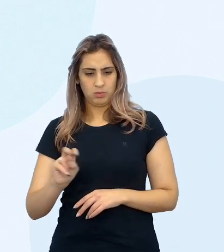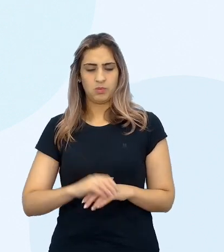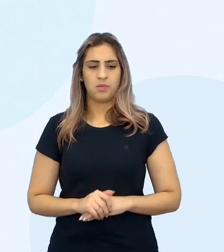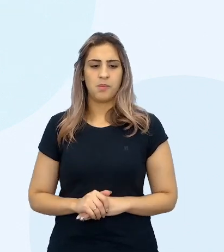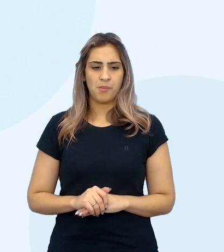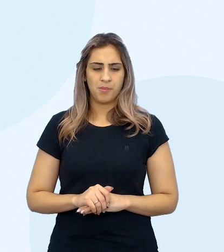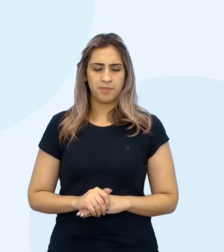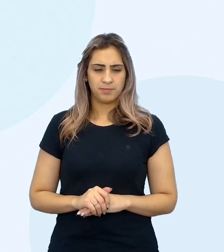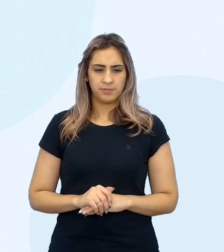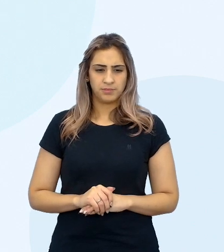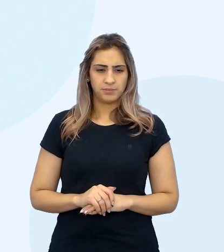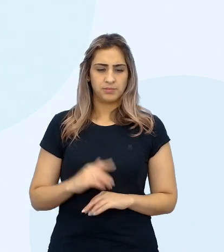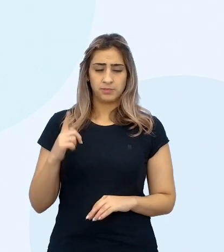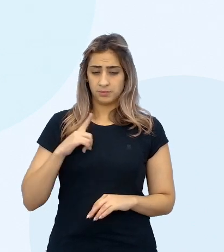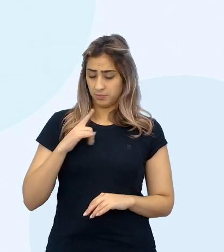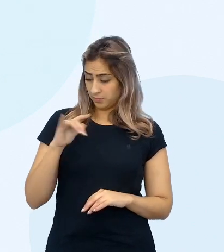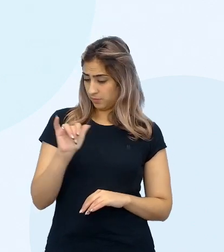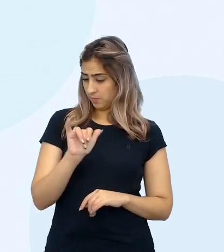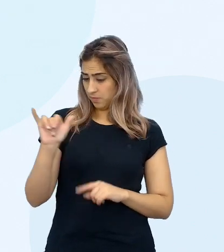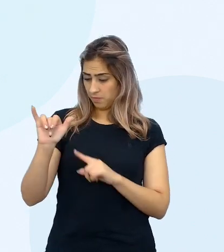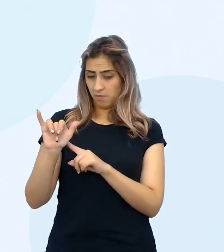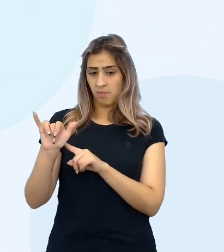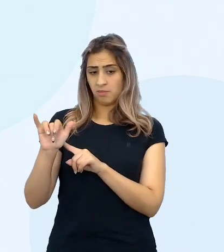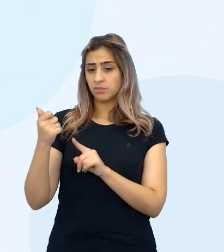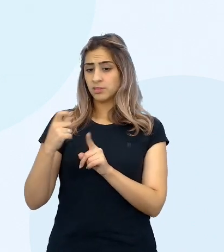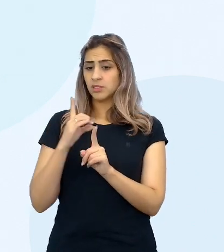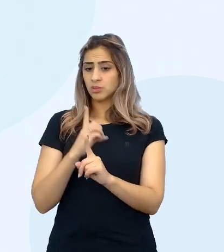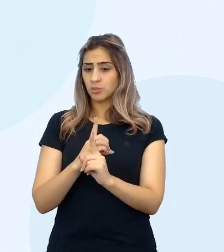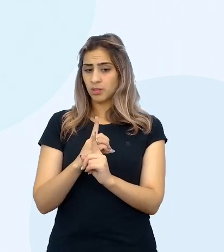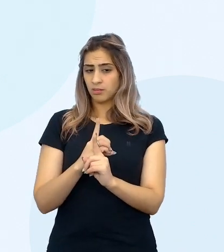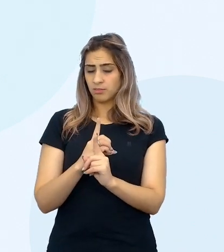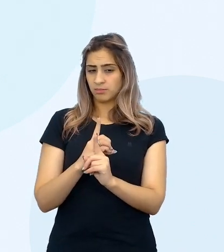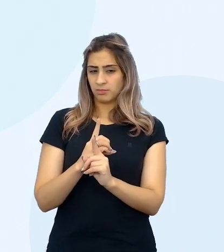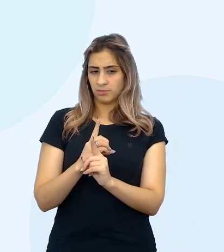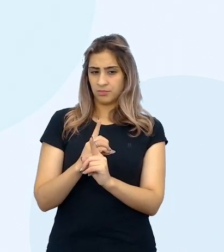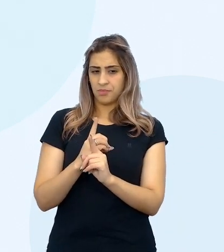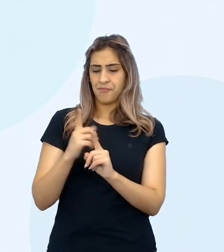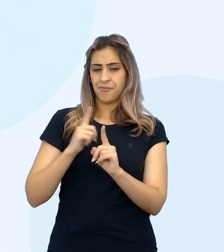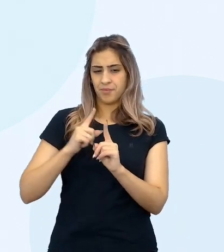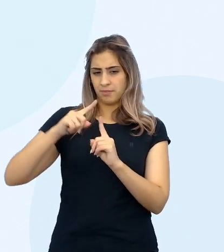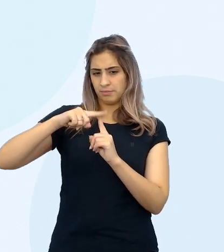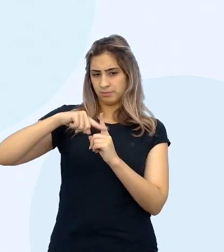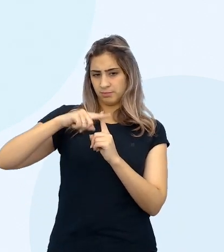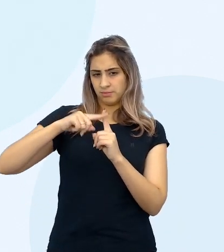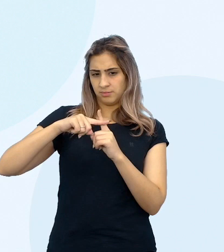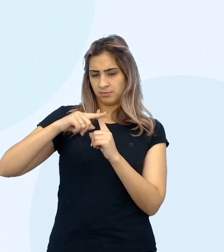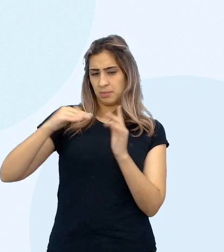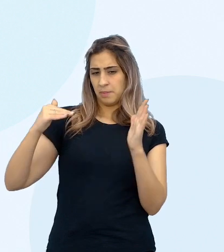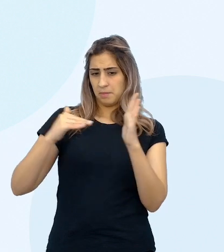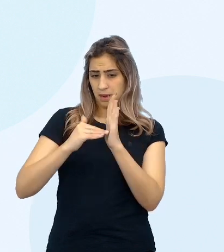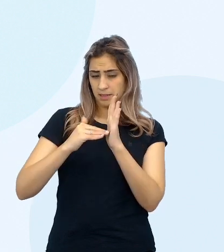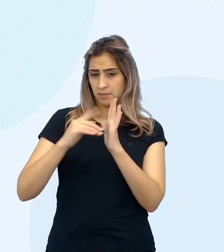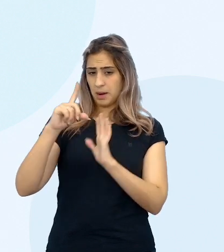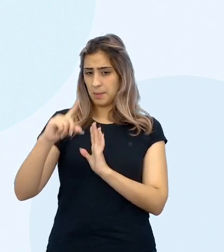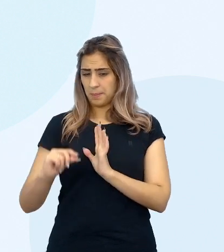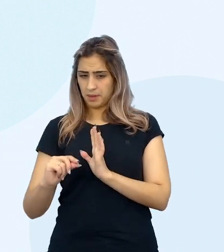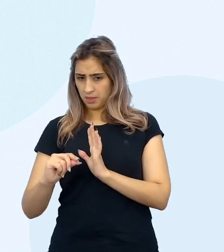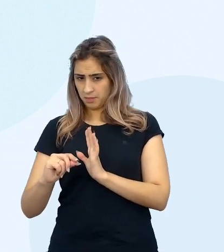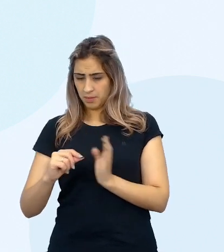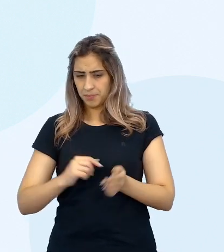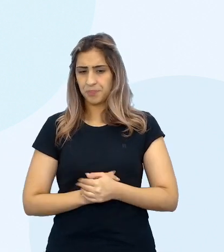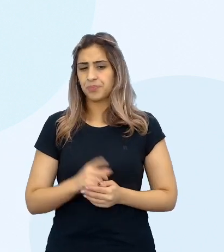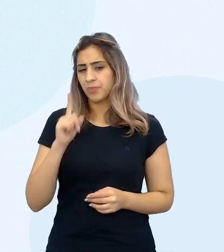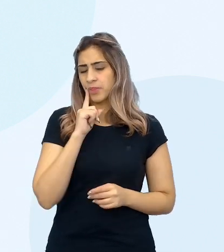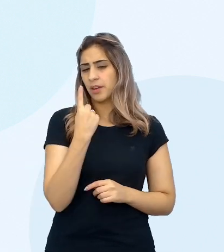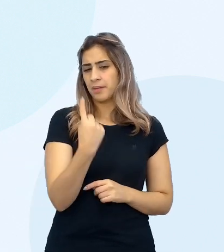certo? Aí, em vez de ter um Y, a gente vai ter que descobrir o Y, tá bom? A gente tem a temperatura máxima e mínima por dia. Então, no dia